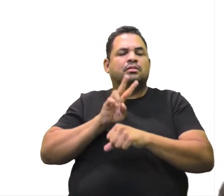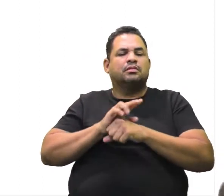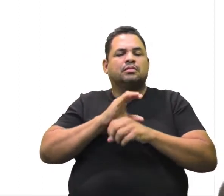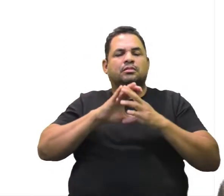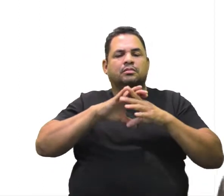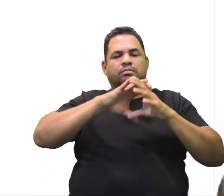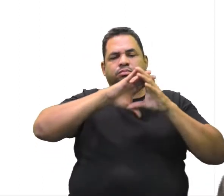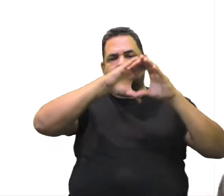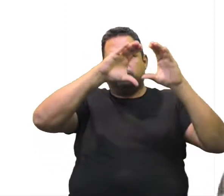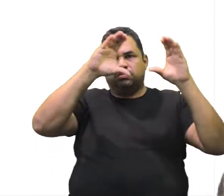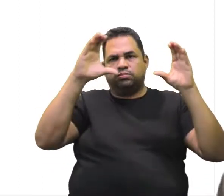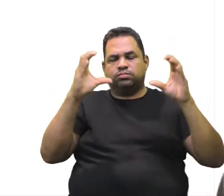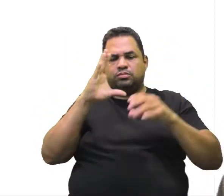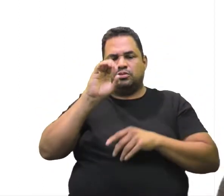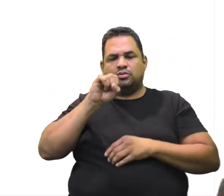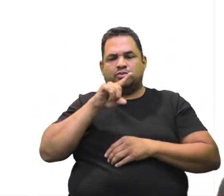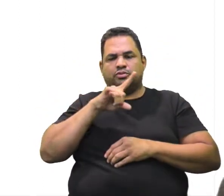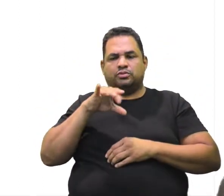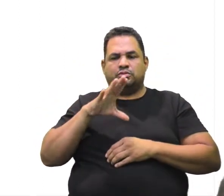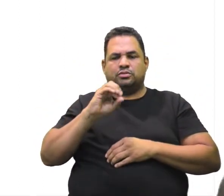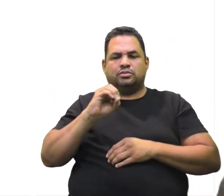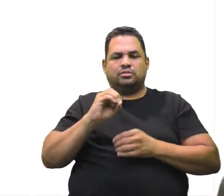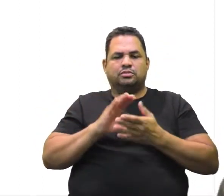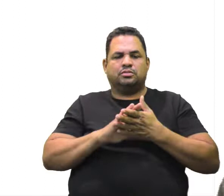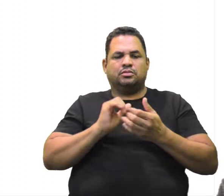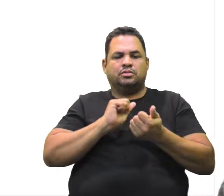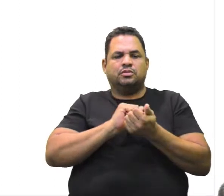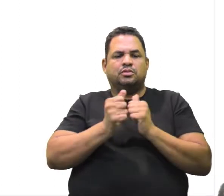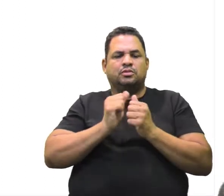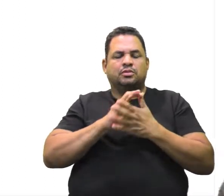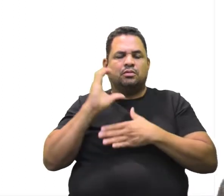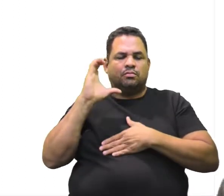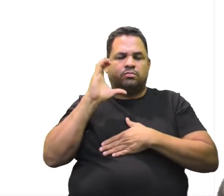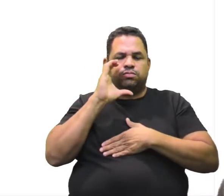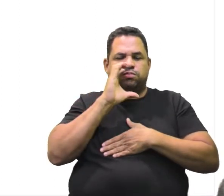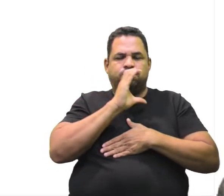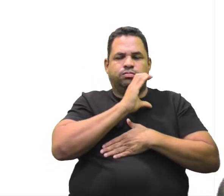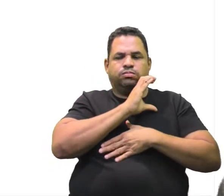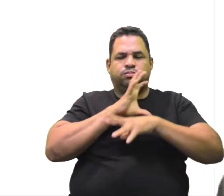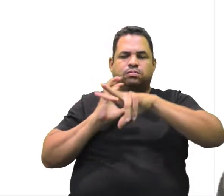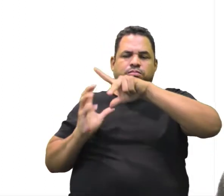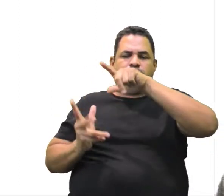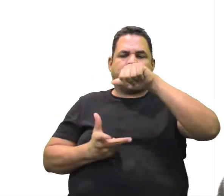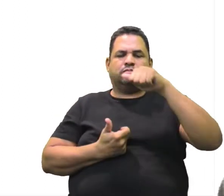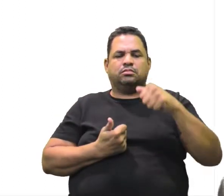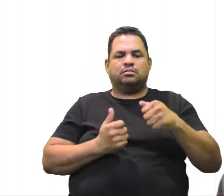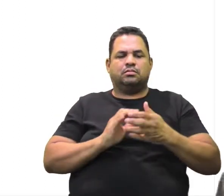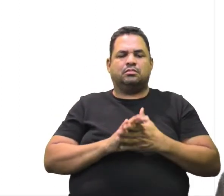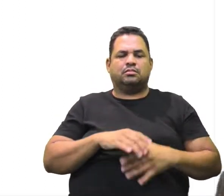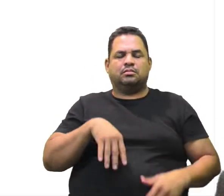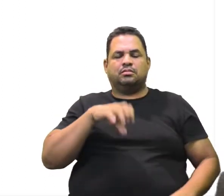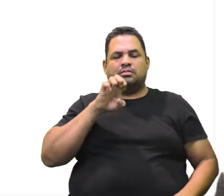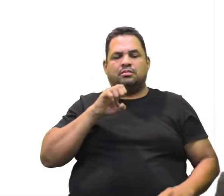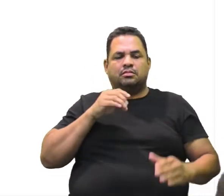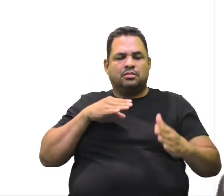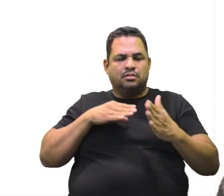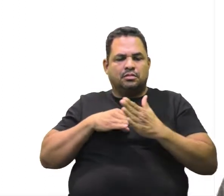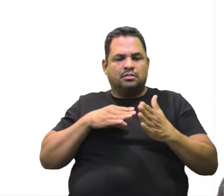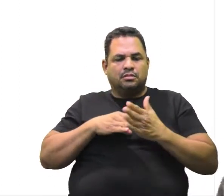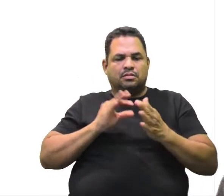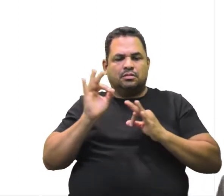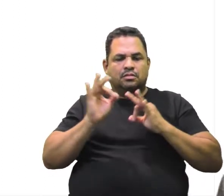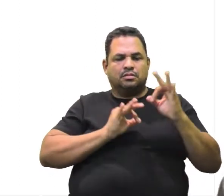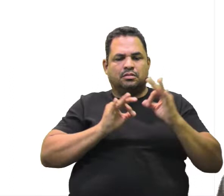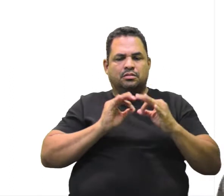de ozônio. Letra D, controlar o aquecimento global. Ou letra E, impedir a formação